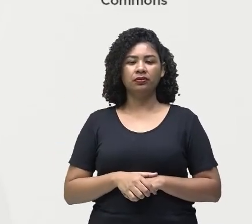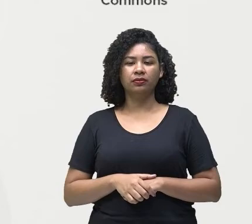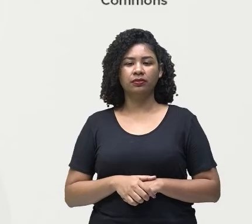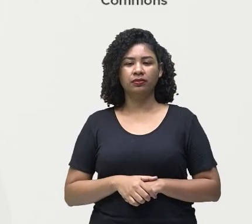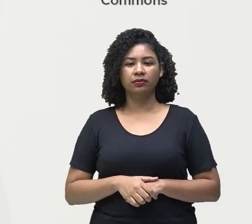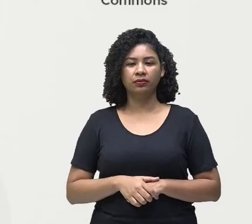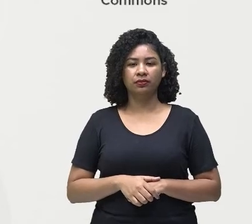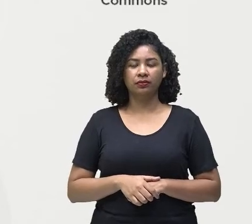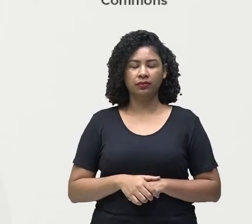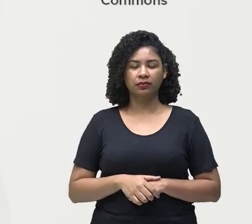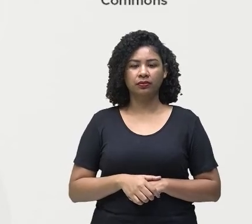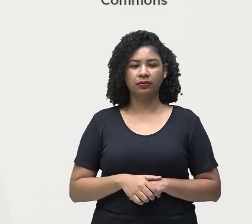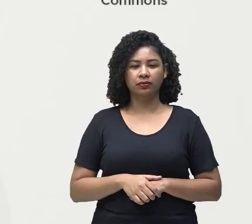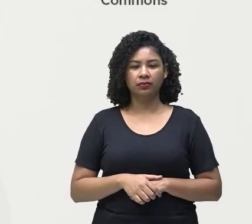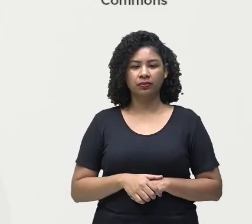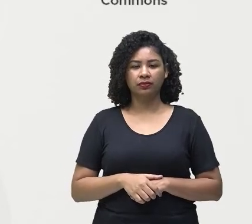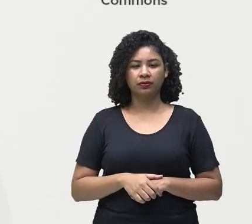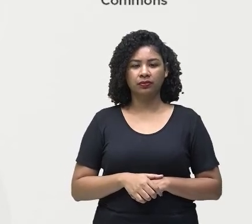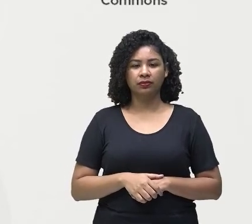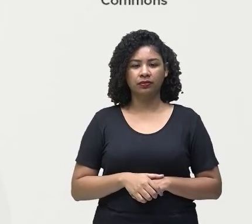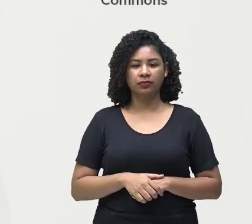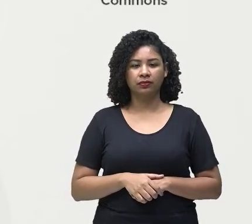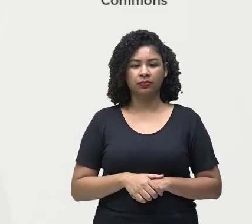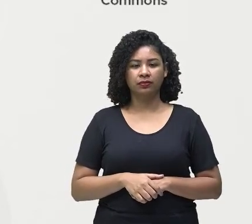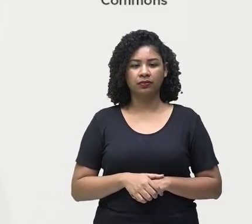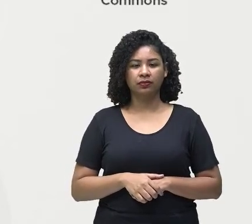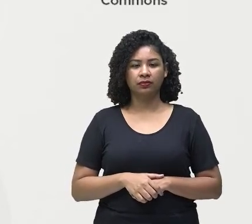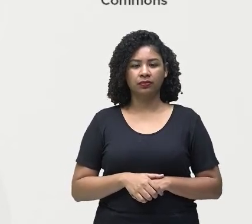o nosso mundo, né?